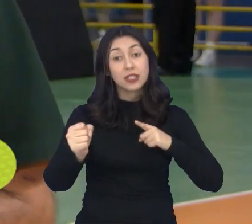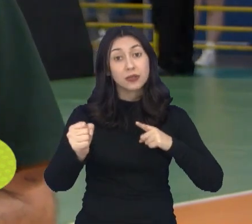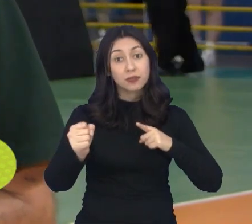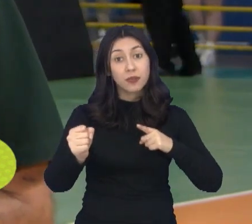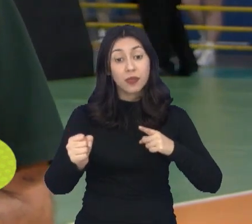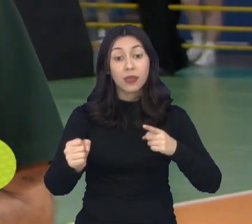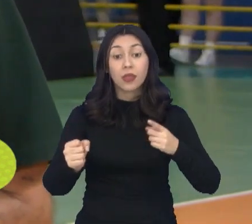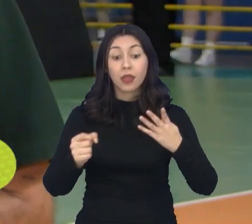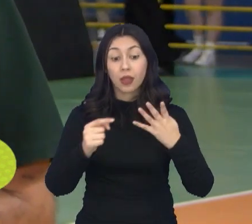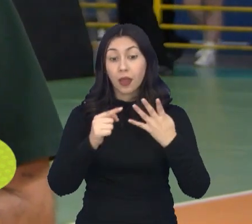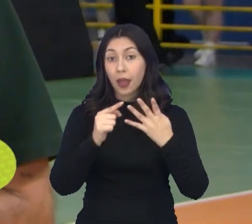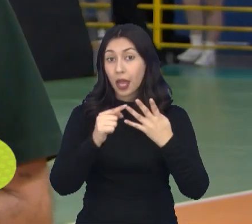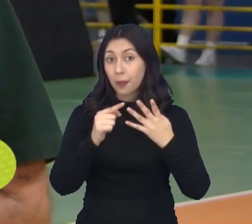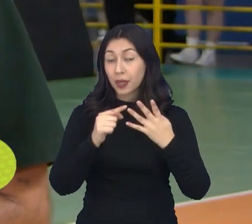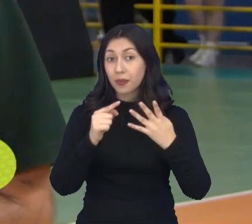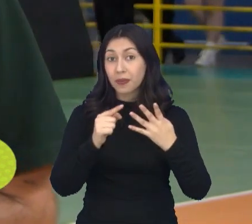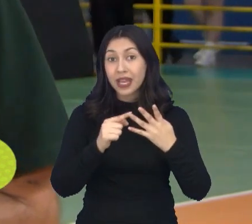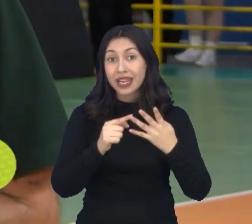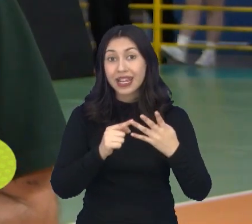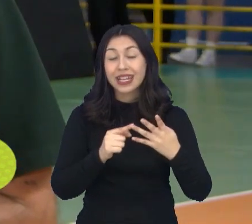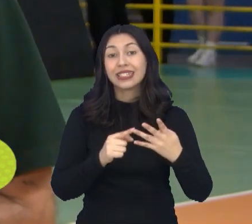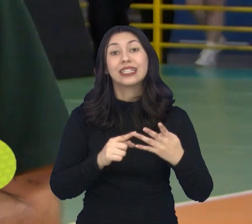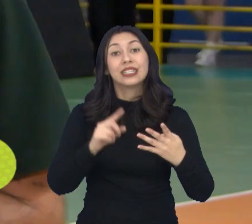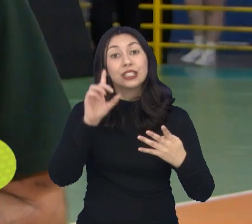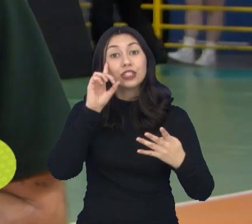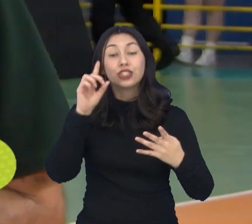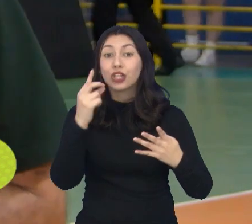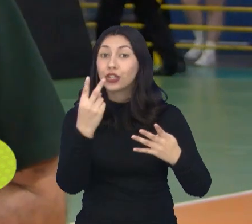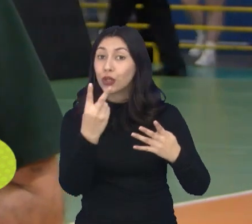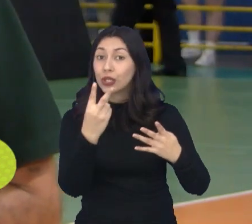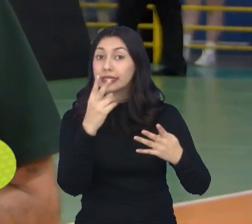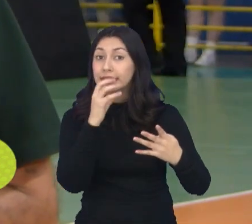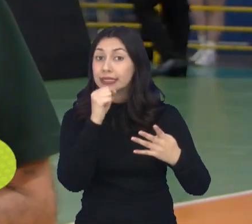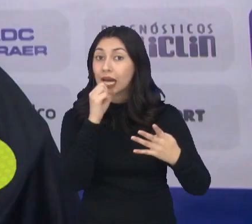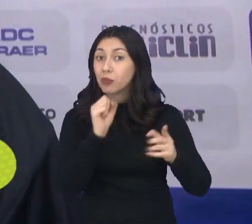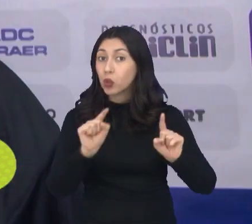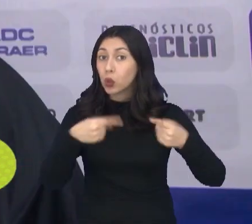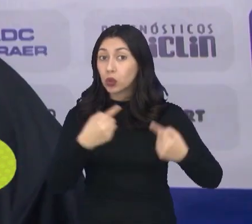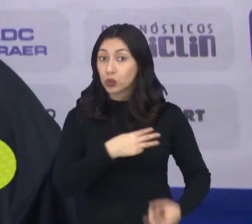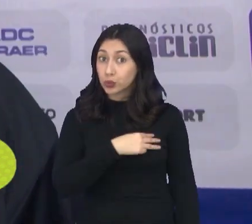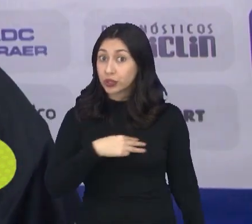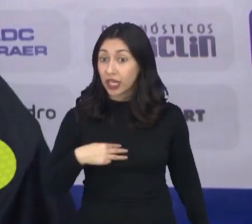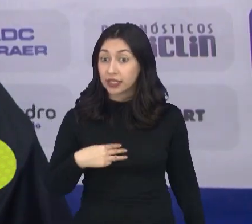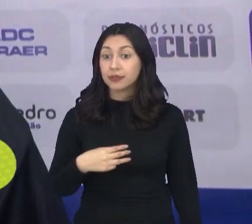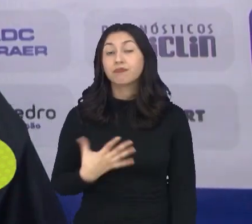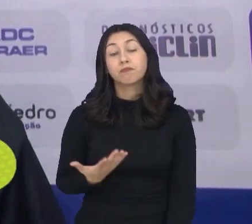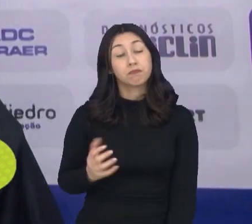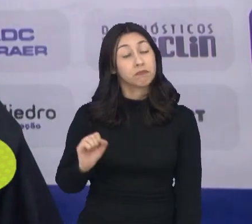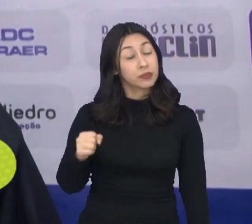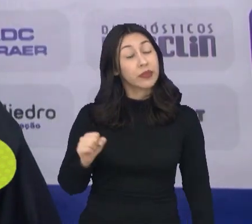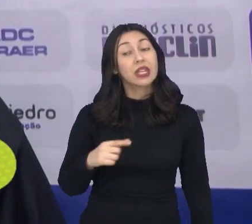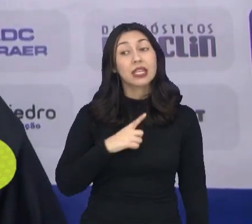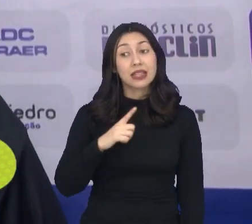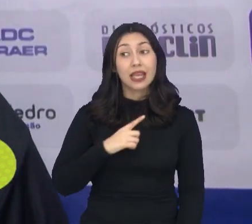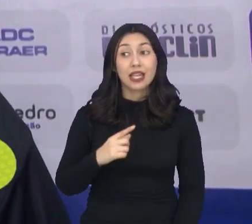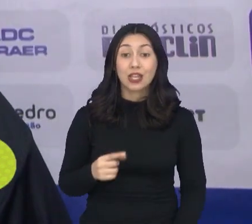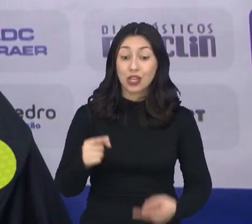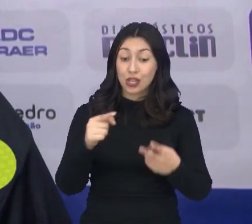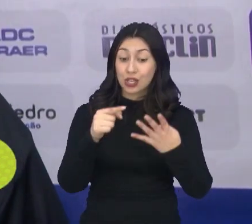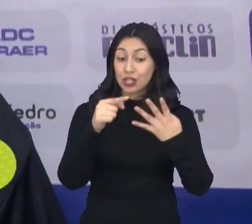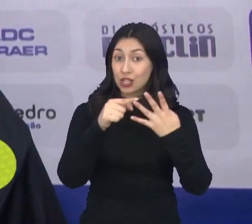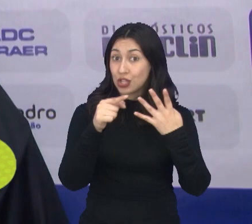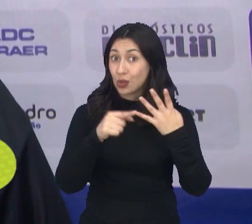A primeira delas já é no próximo dia 2, contra o SESI. Então, a gente tem duas pedreiras aí, que é o